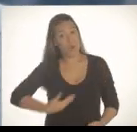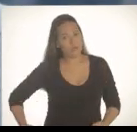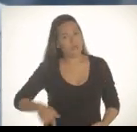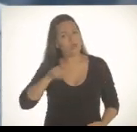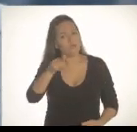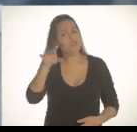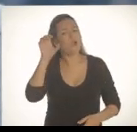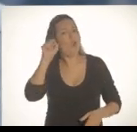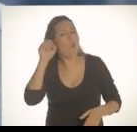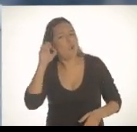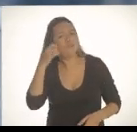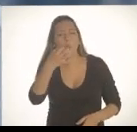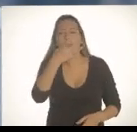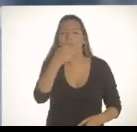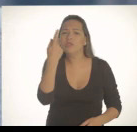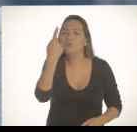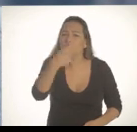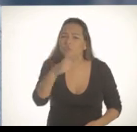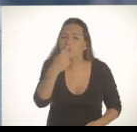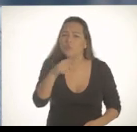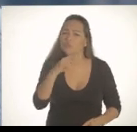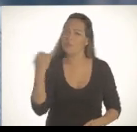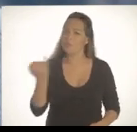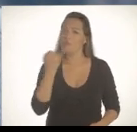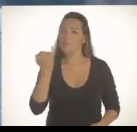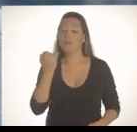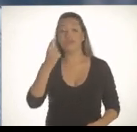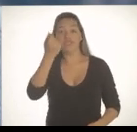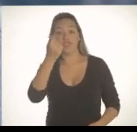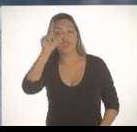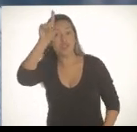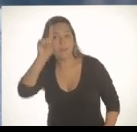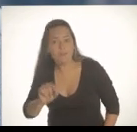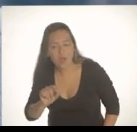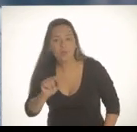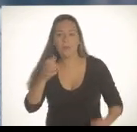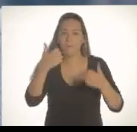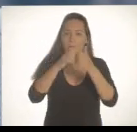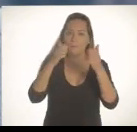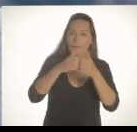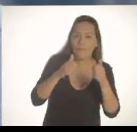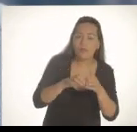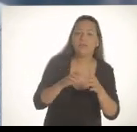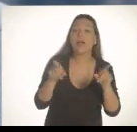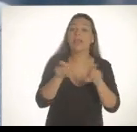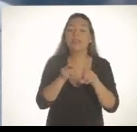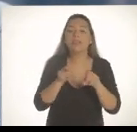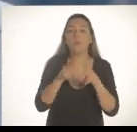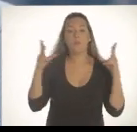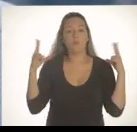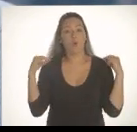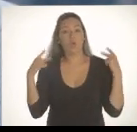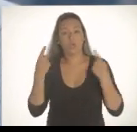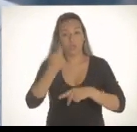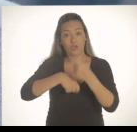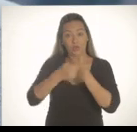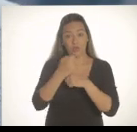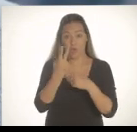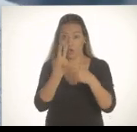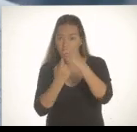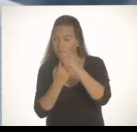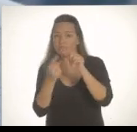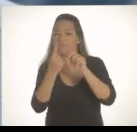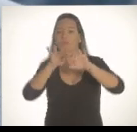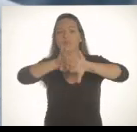governo, você vai ser ouvido e o transporte vai atender ao seu interesse. Eu vou baixar o preço da passagem, vou acabar com a dupla função